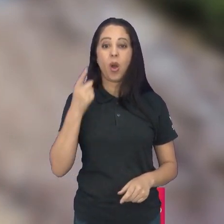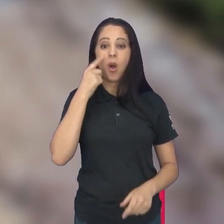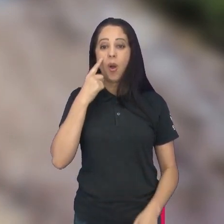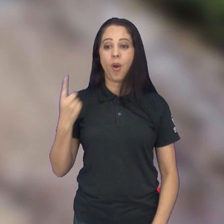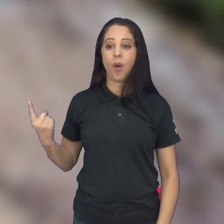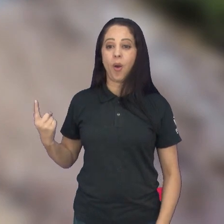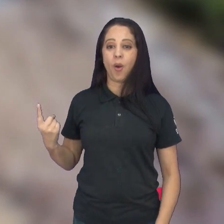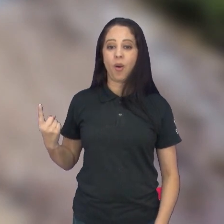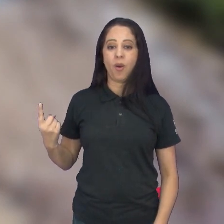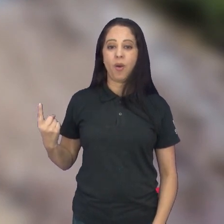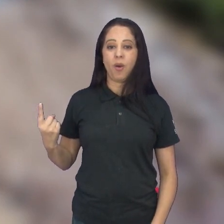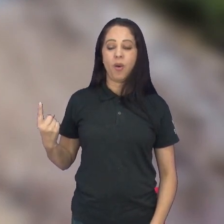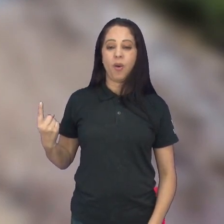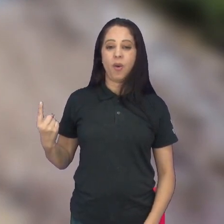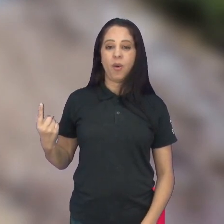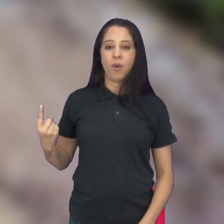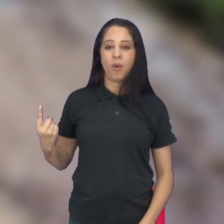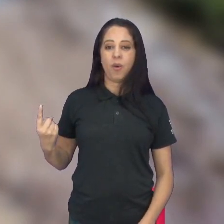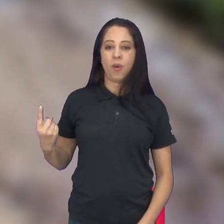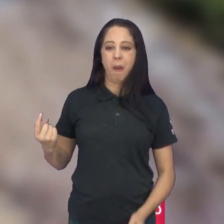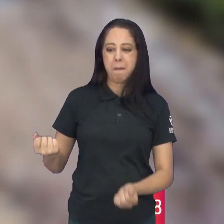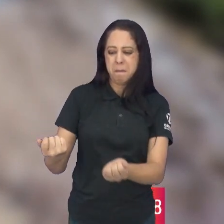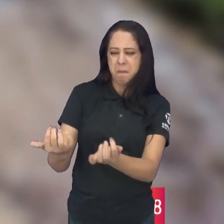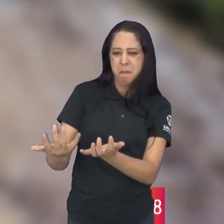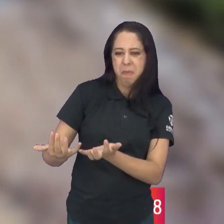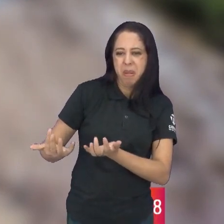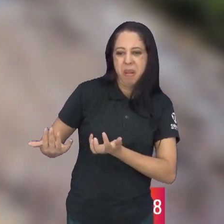rua. Ó.